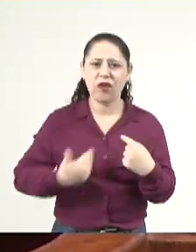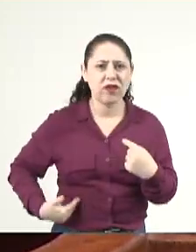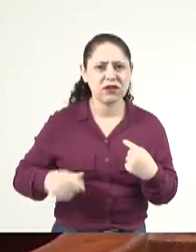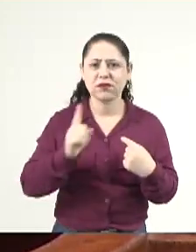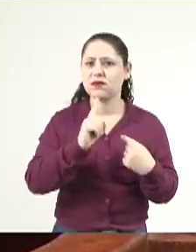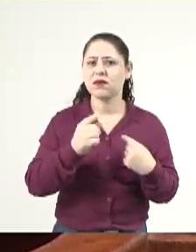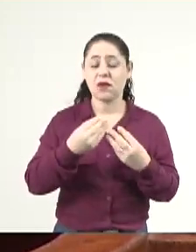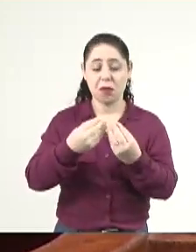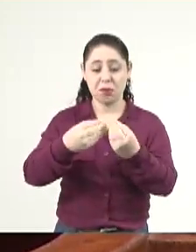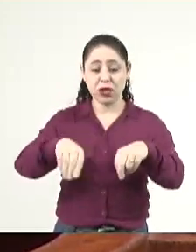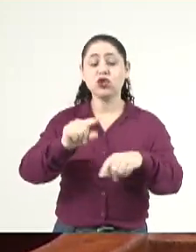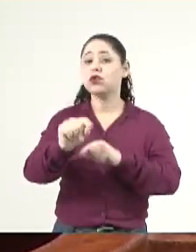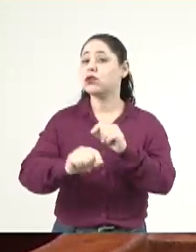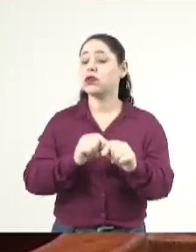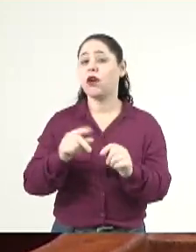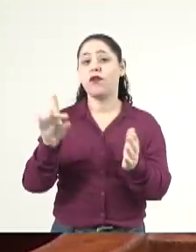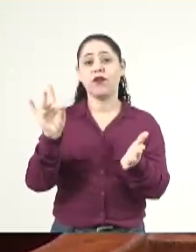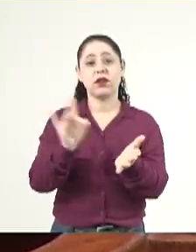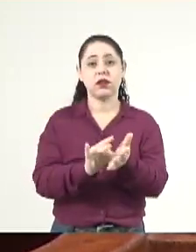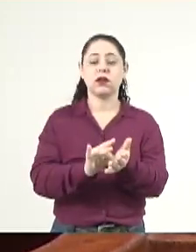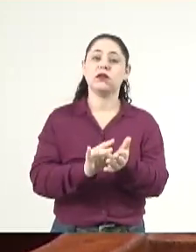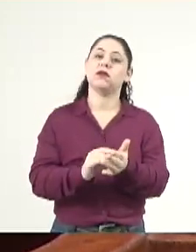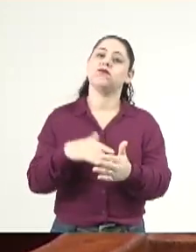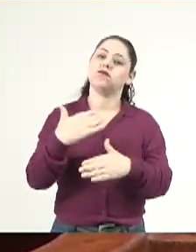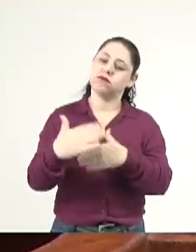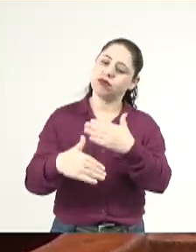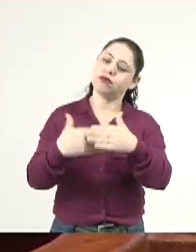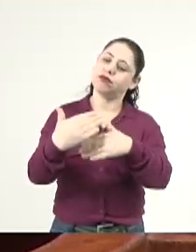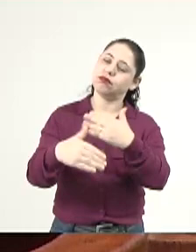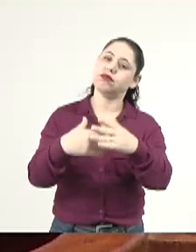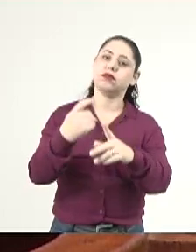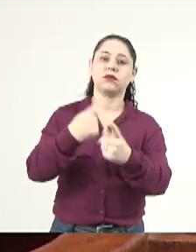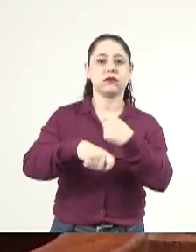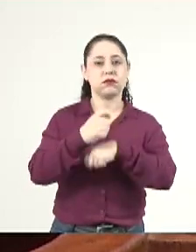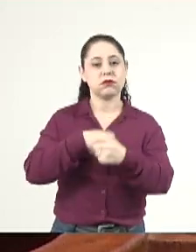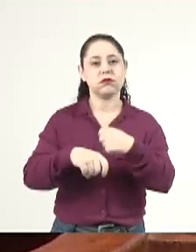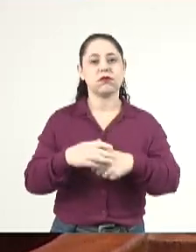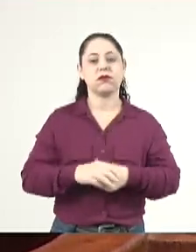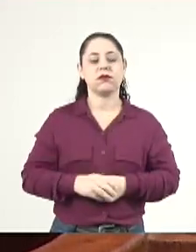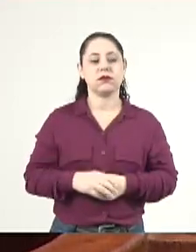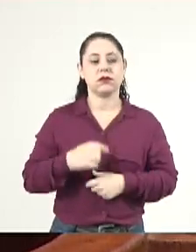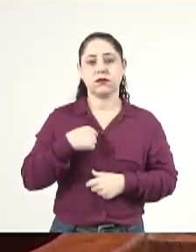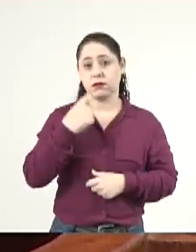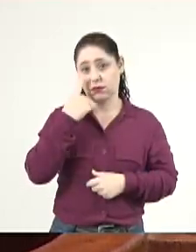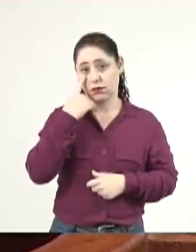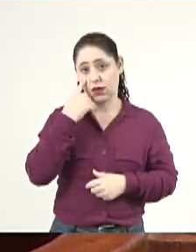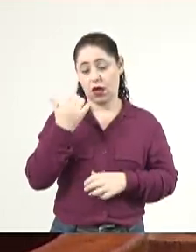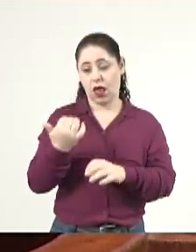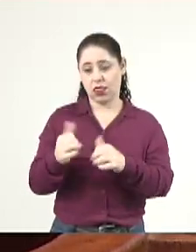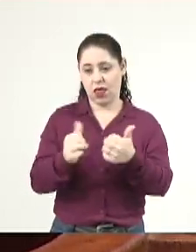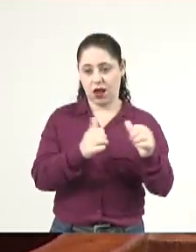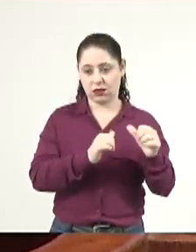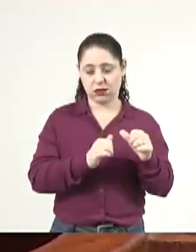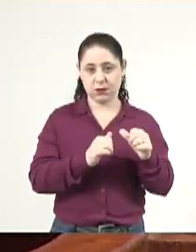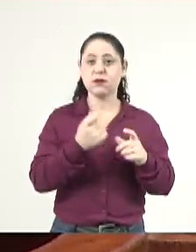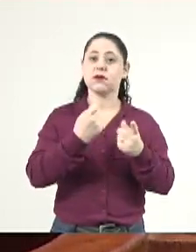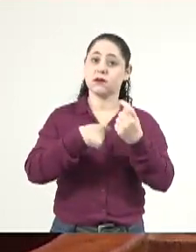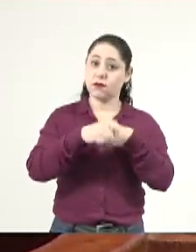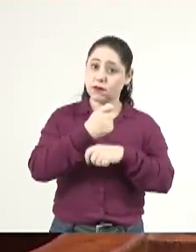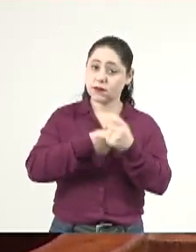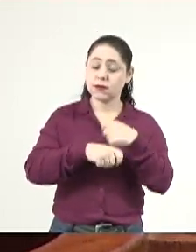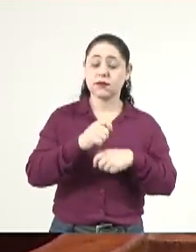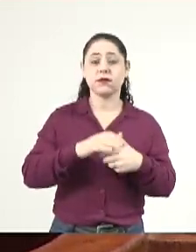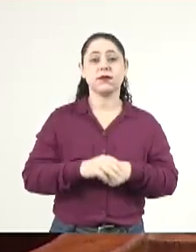Lula, prejudicar o bom andamento da economia. Eu estava vendo uma análise de um